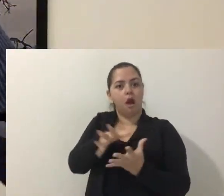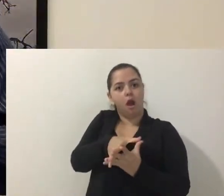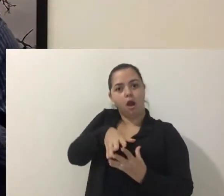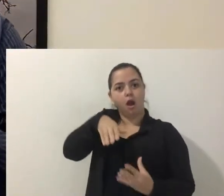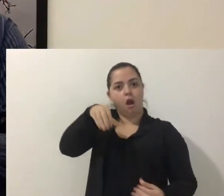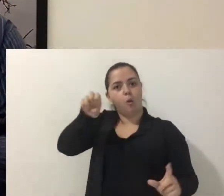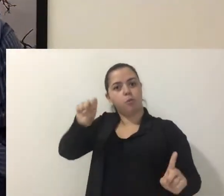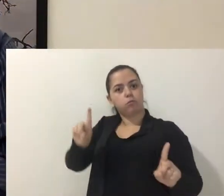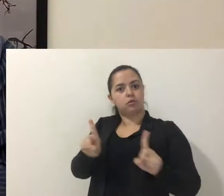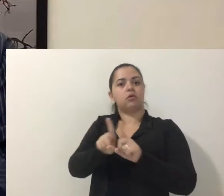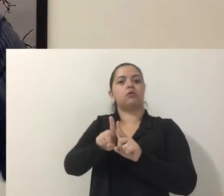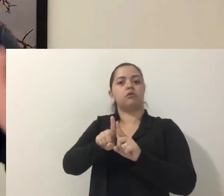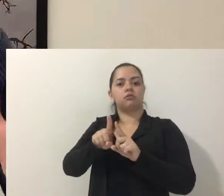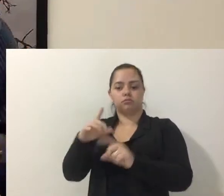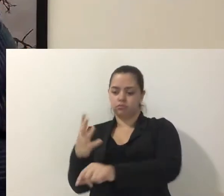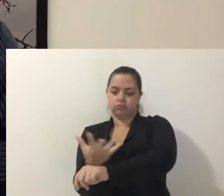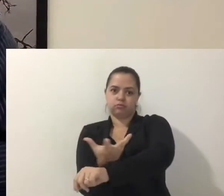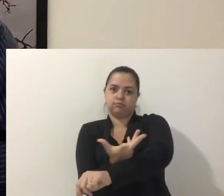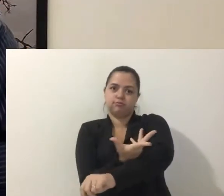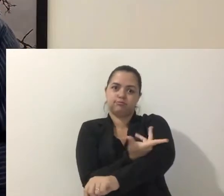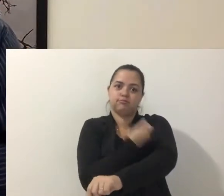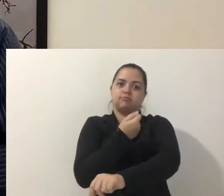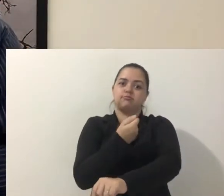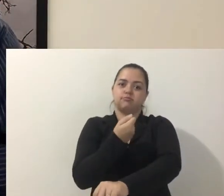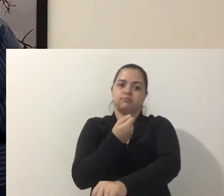uma unidade que está para além do que é físico.